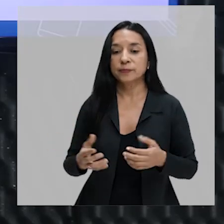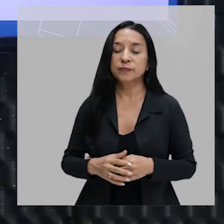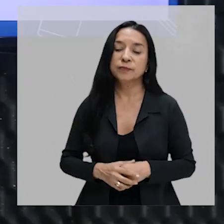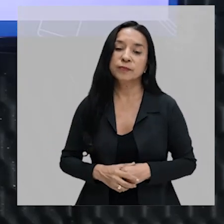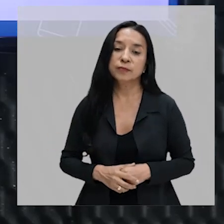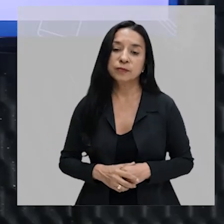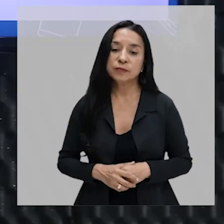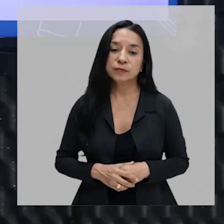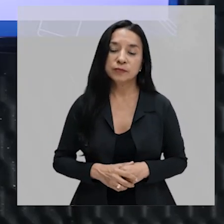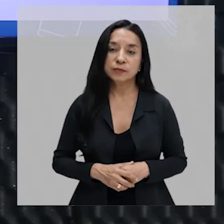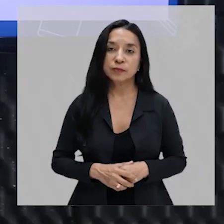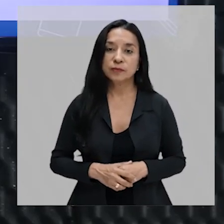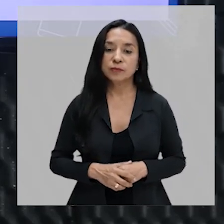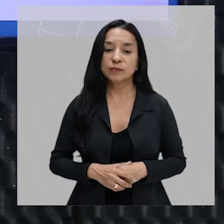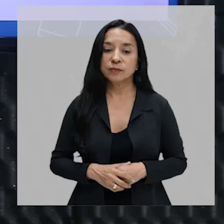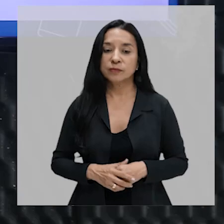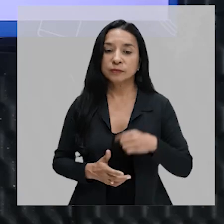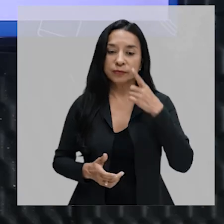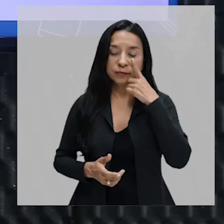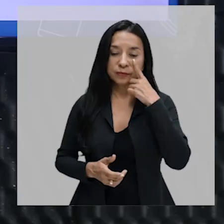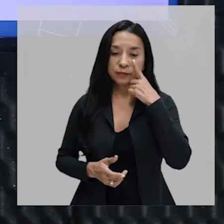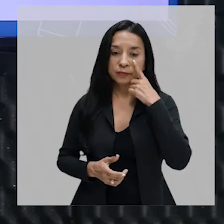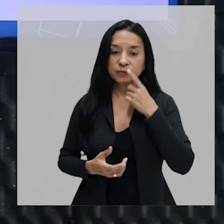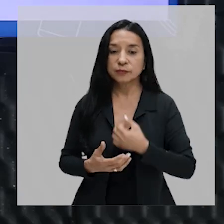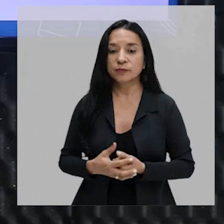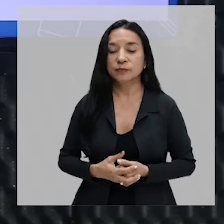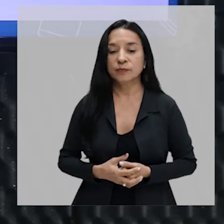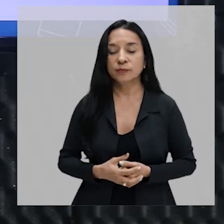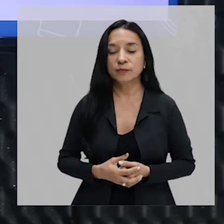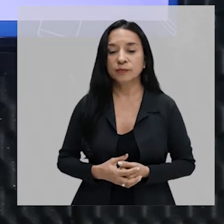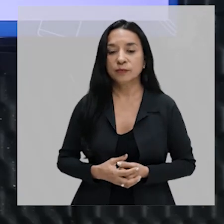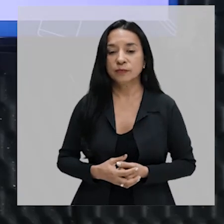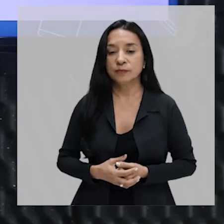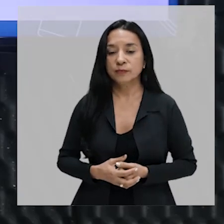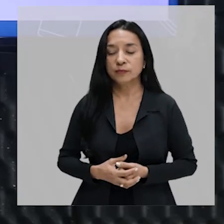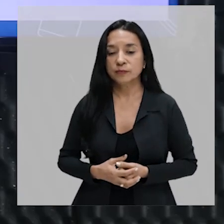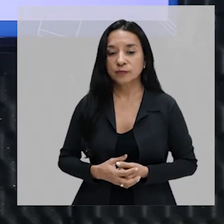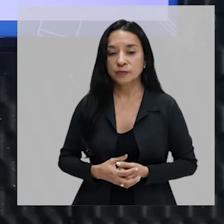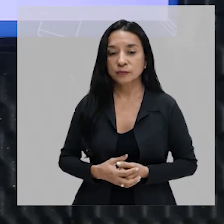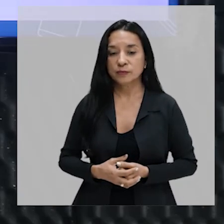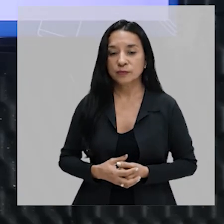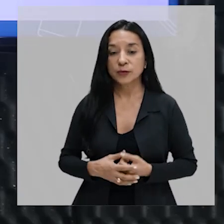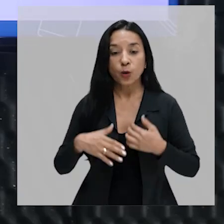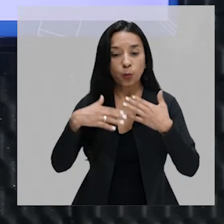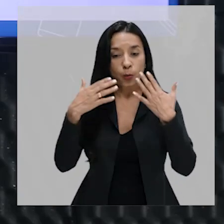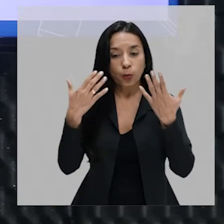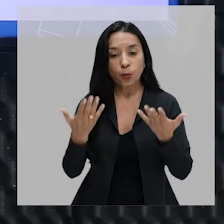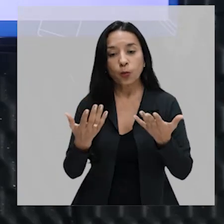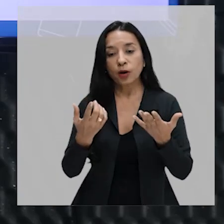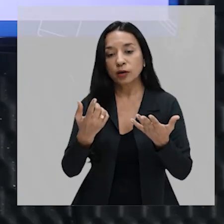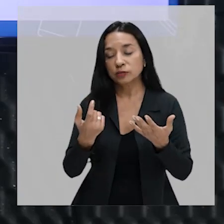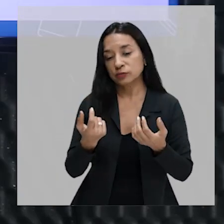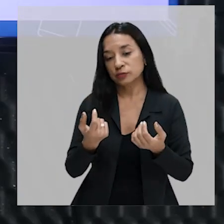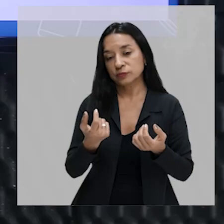olha só, quando eu ver, quando